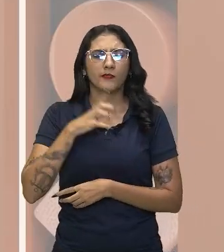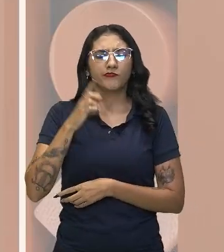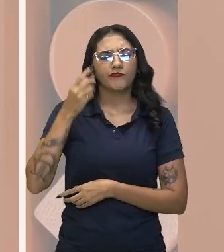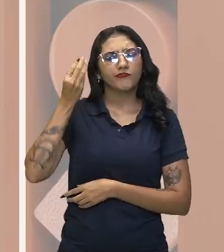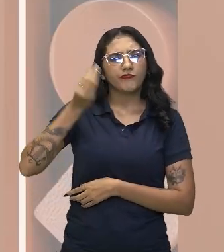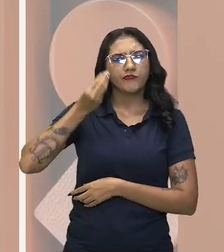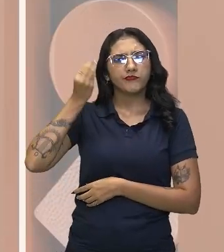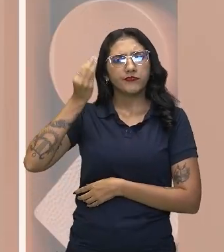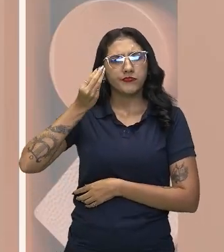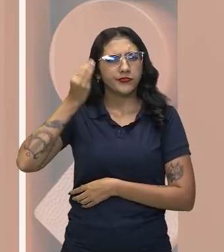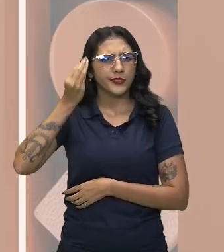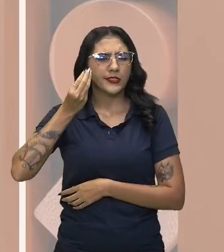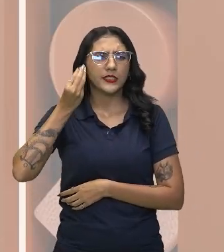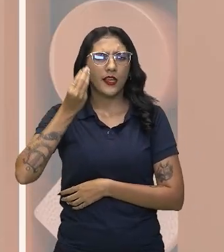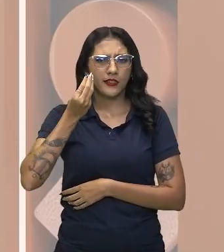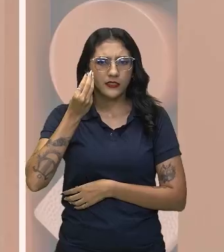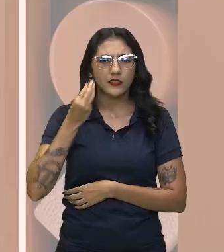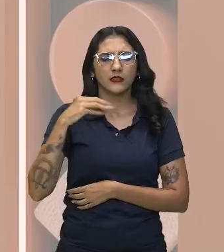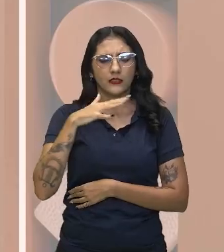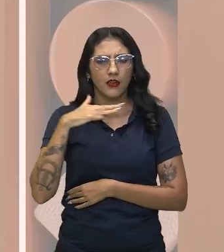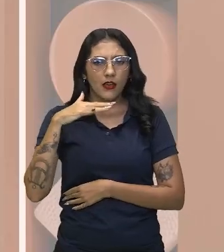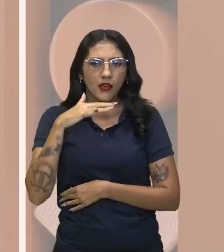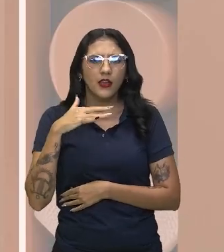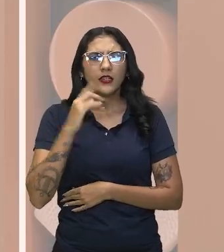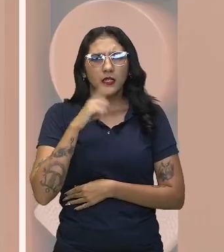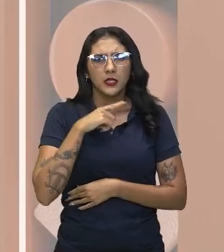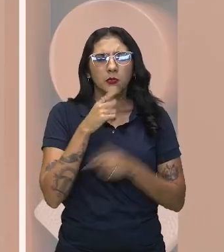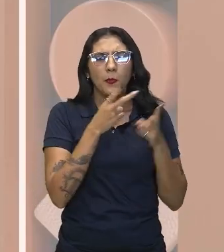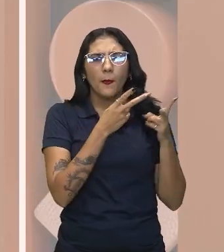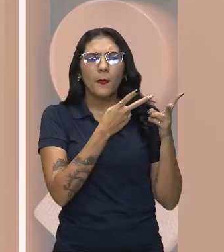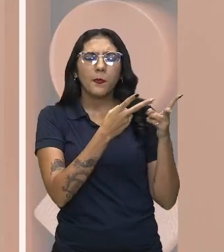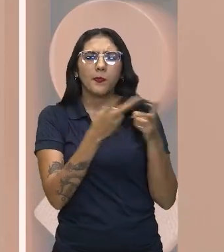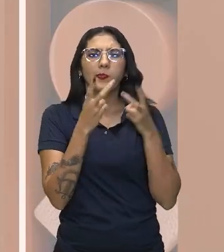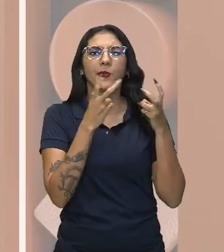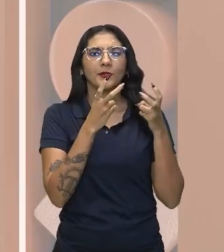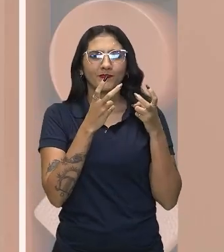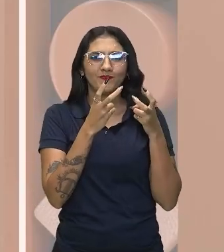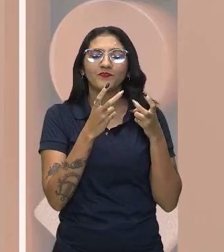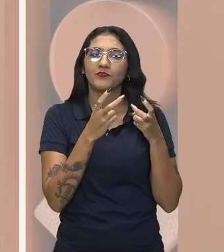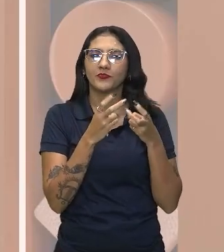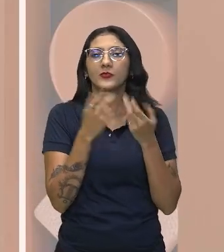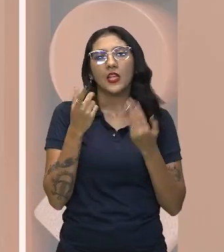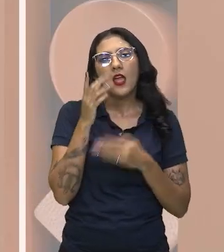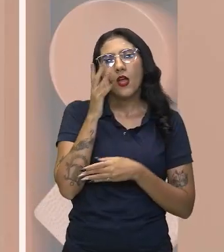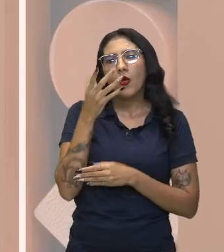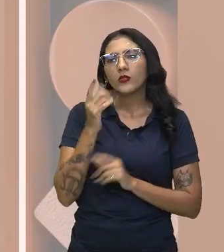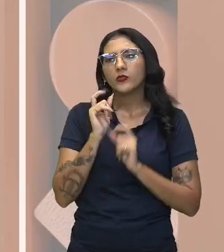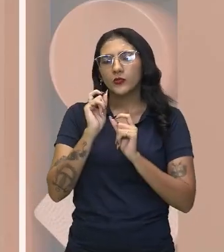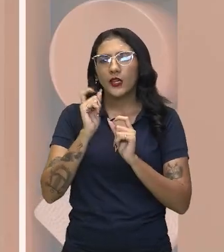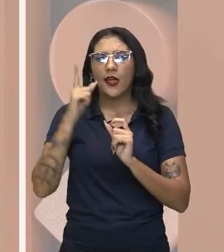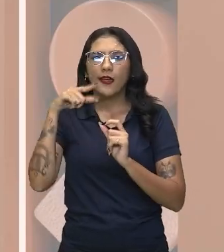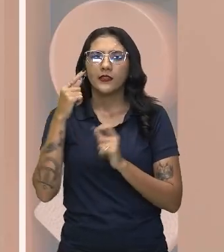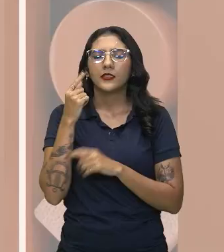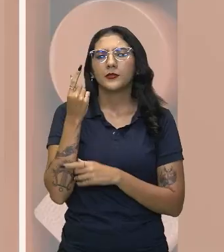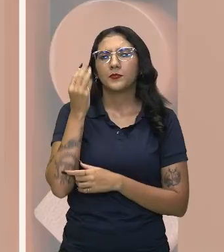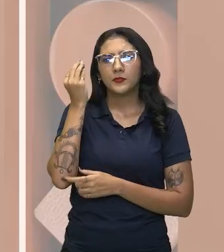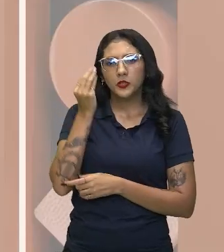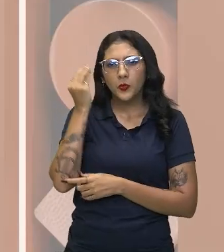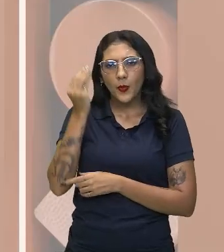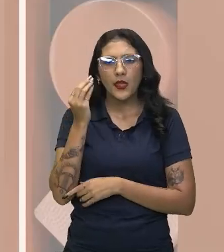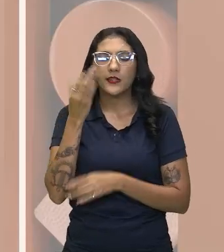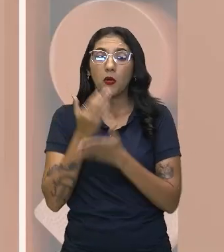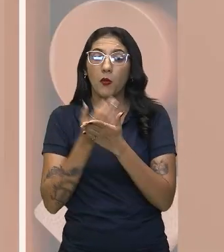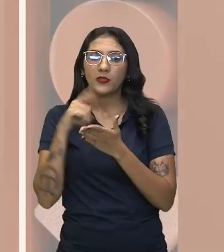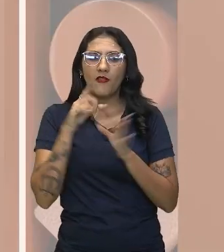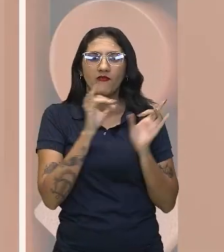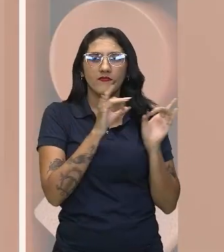Por investidores mais experientes, que vai levar com que esses investidores passem a vender as suas